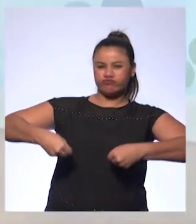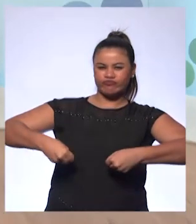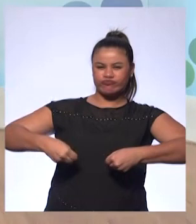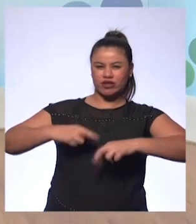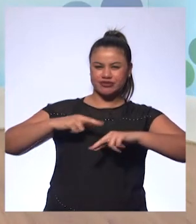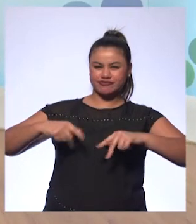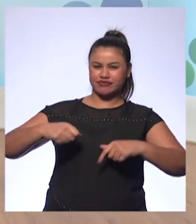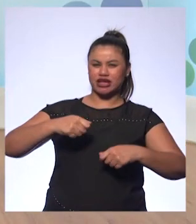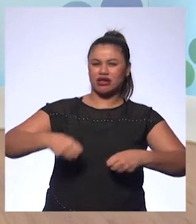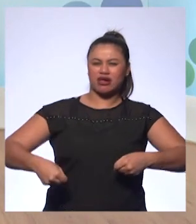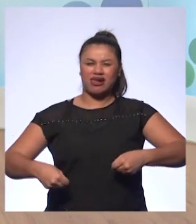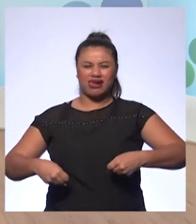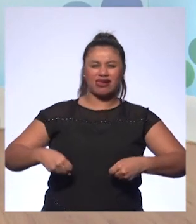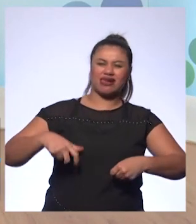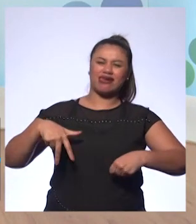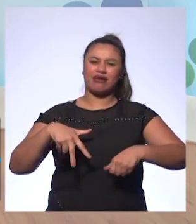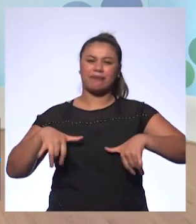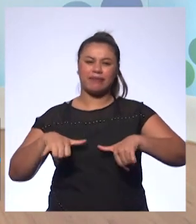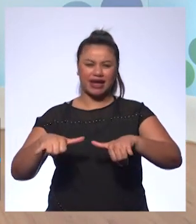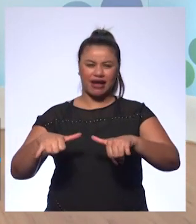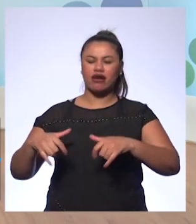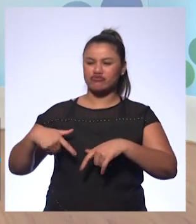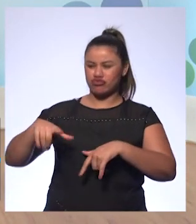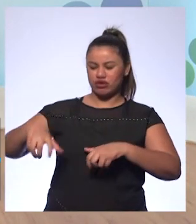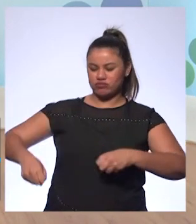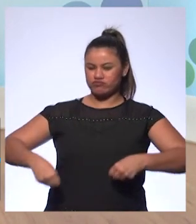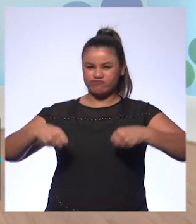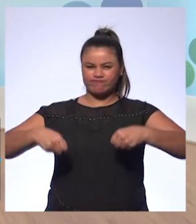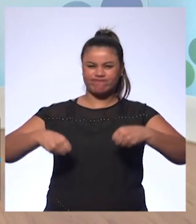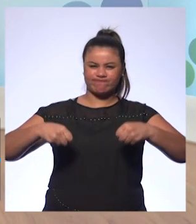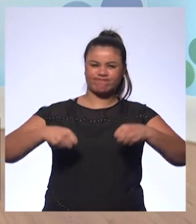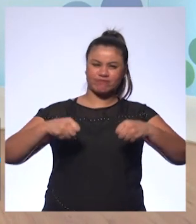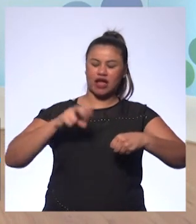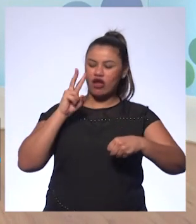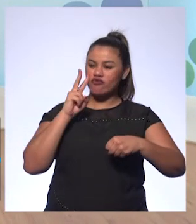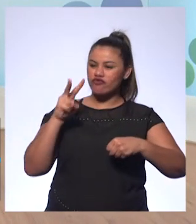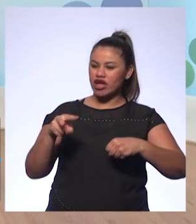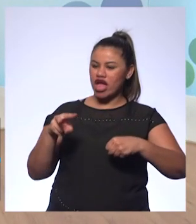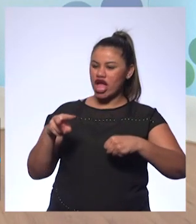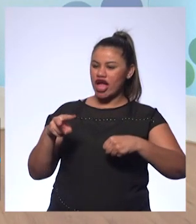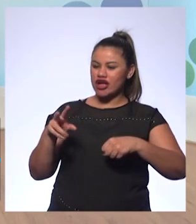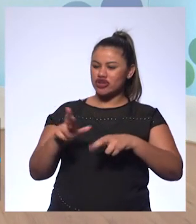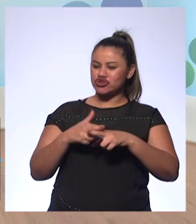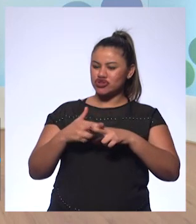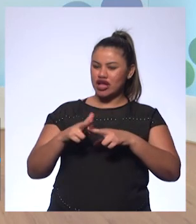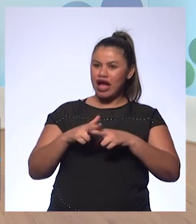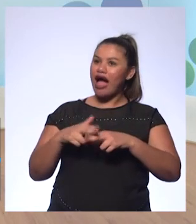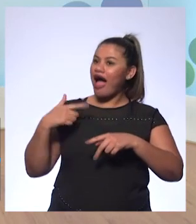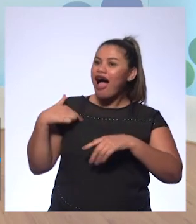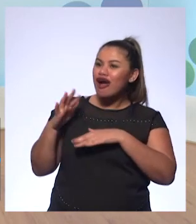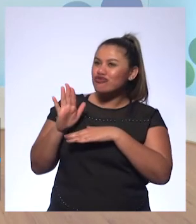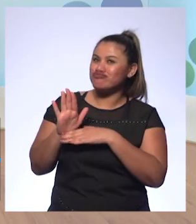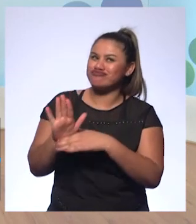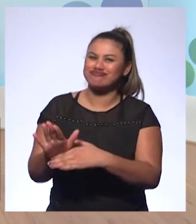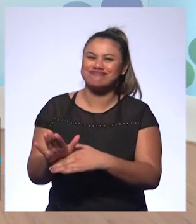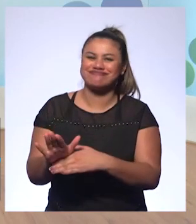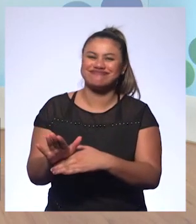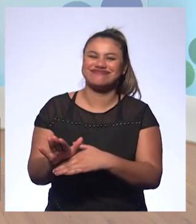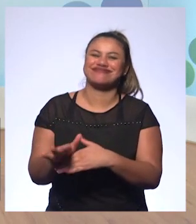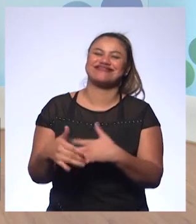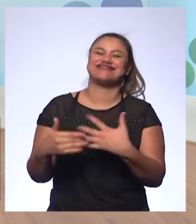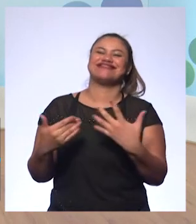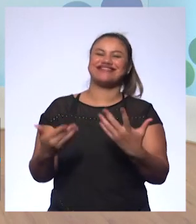na mão né tá voltando lá da volta lá no supermercado e eu vejo pacote de chocolate sem nenhum interesse o óleo e voltou ao help you eu vou te ajudar